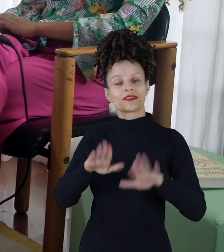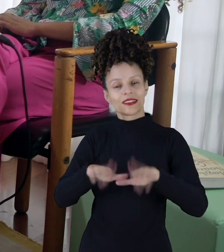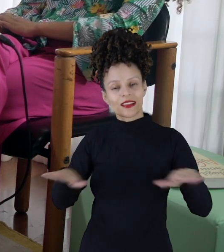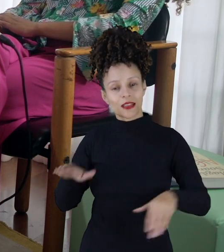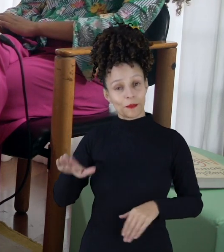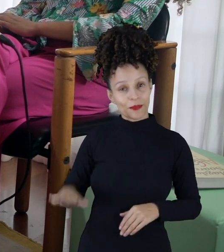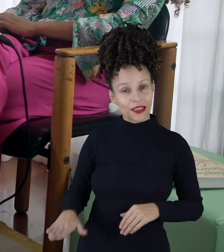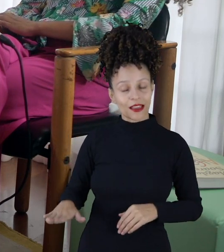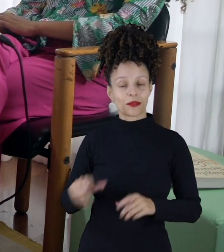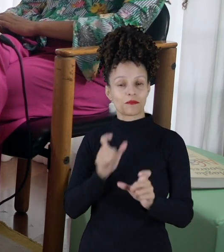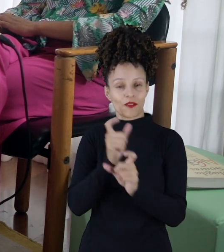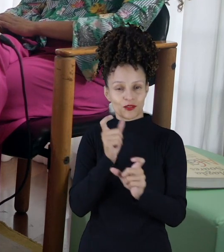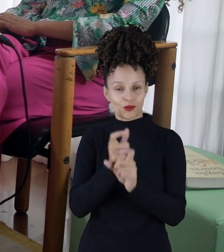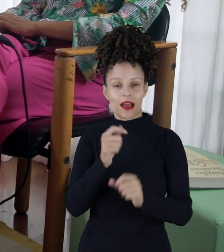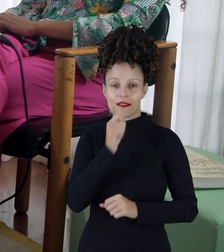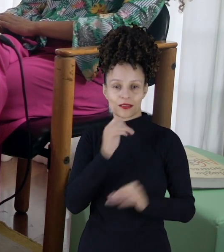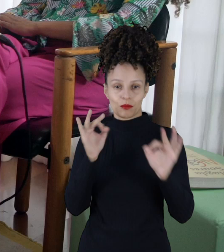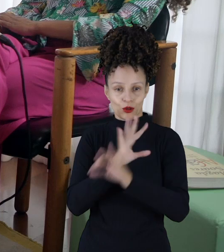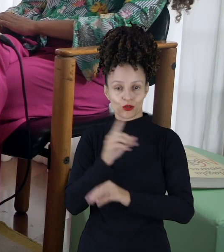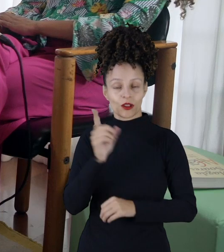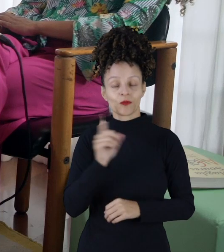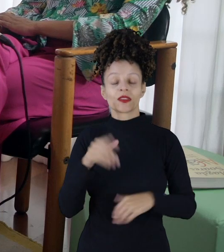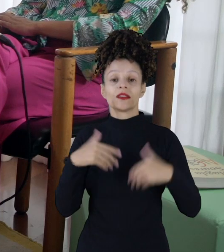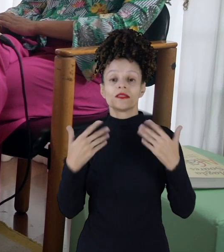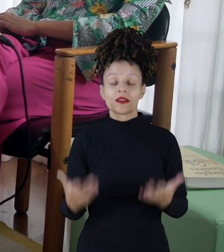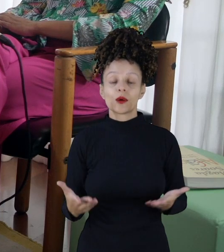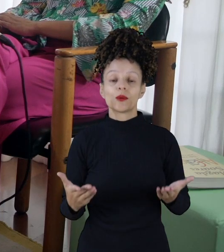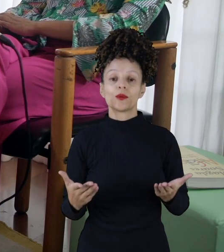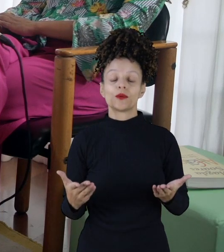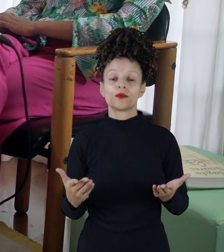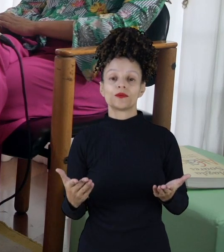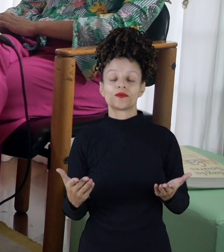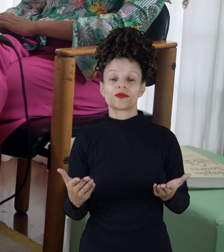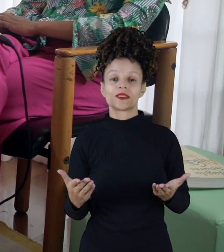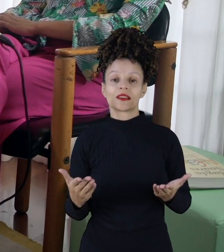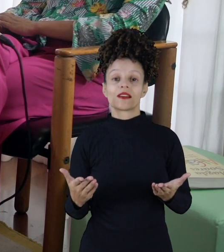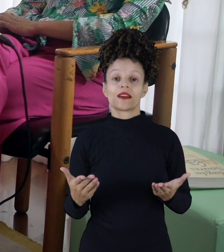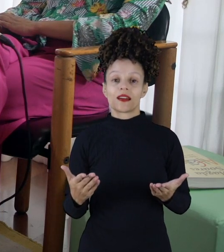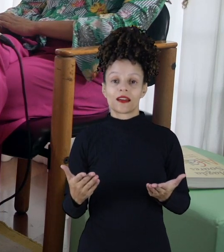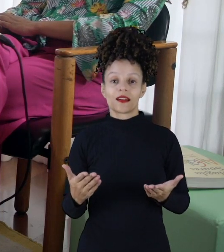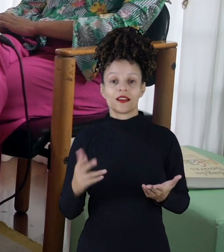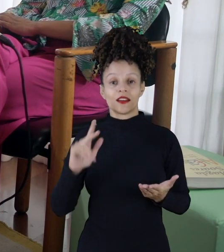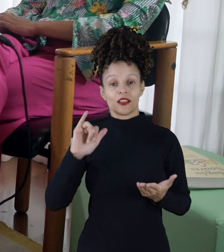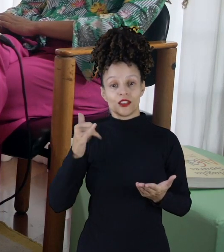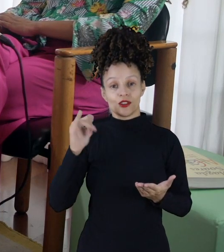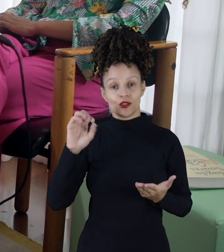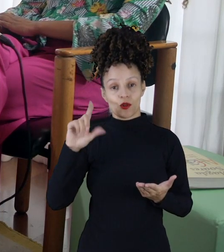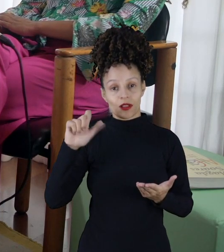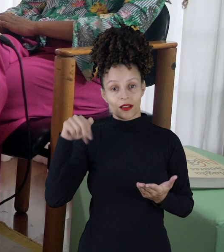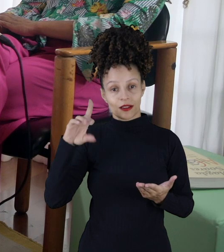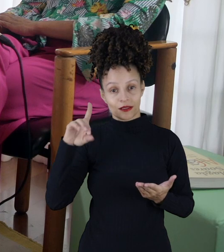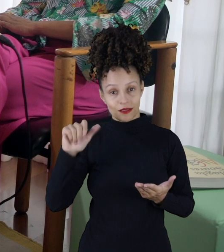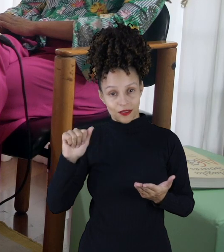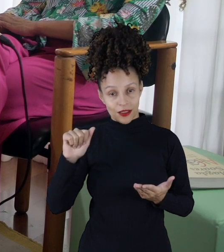crianças pequenas, né? Das crianças pré-alfabetizadas, digamos assim. E a Yolanda